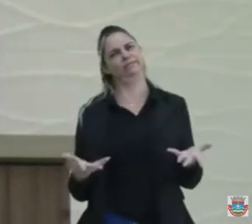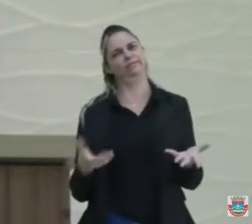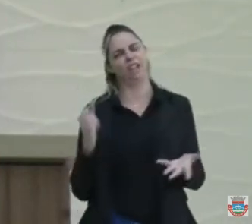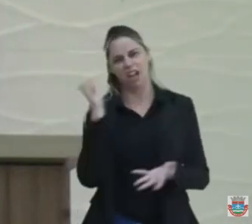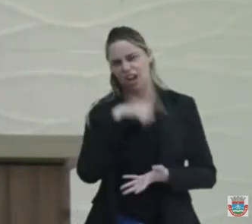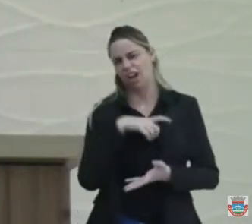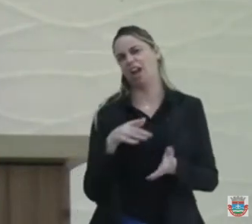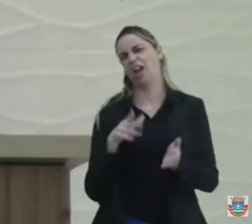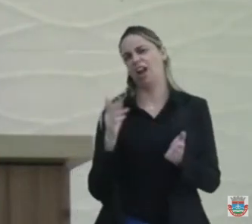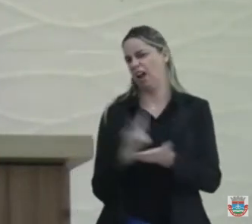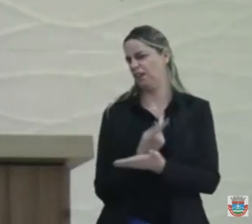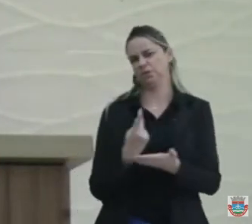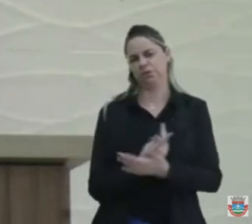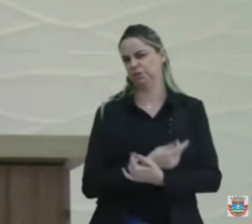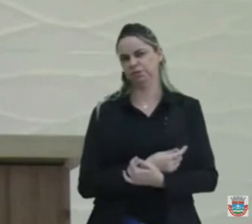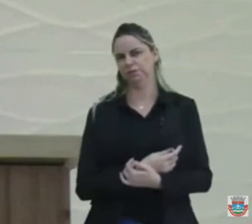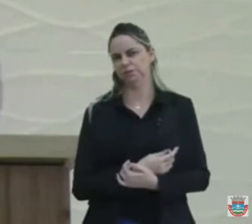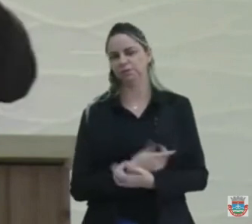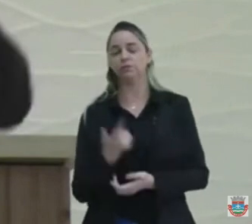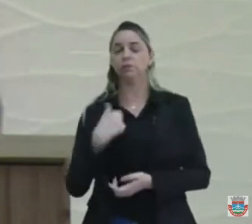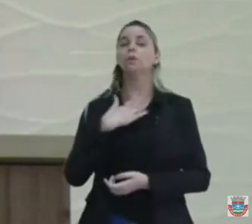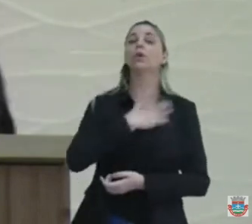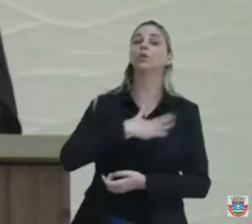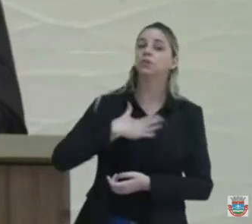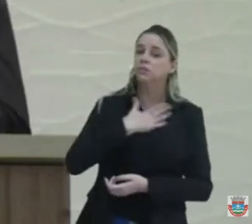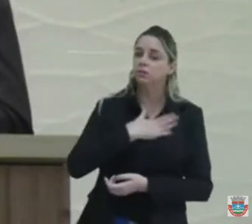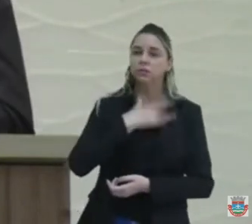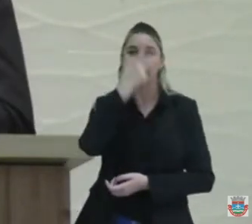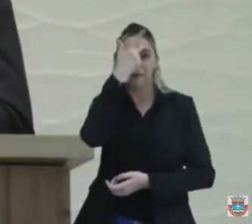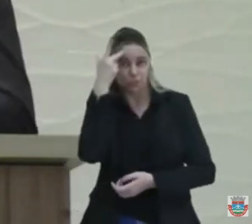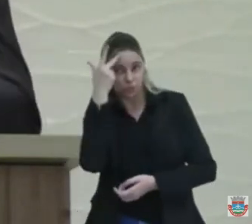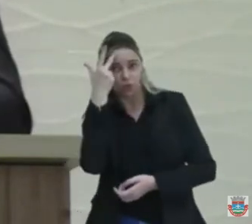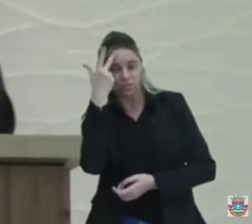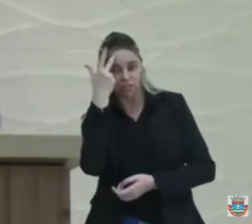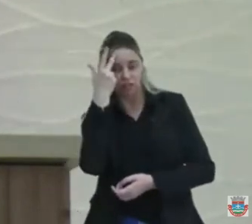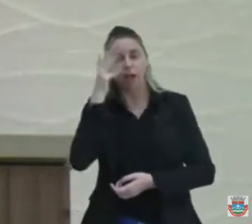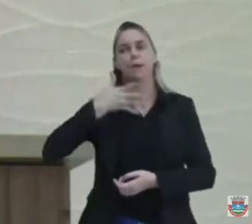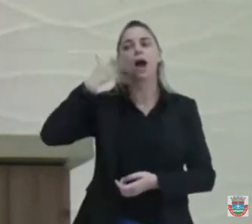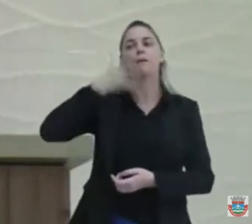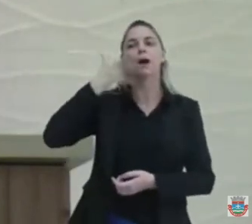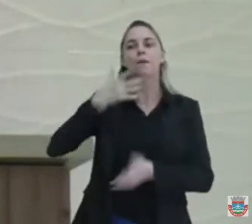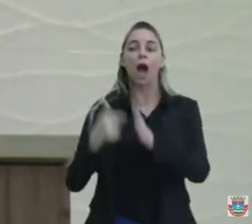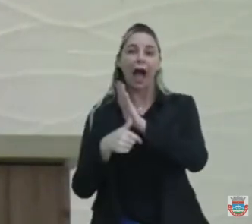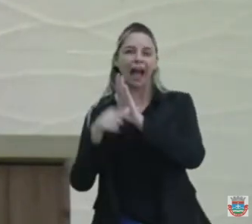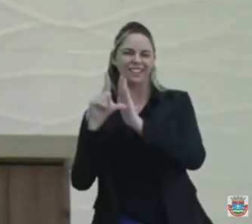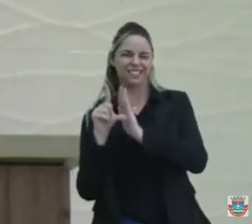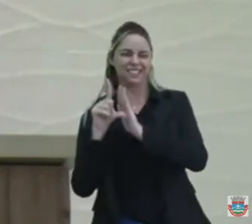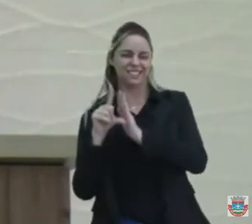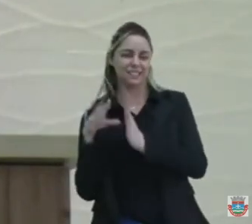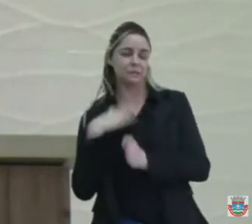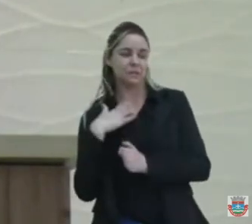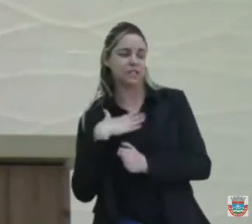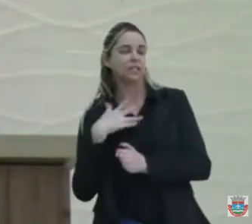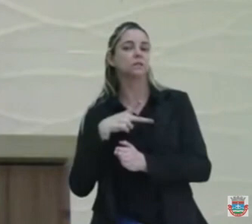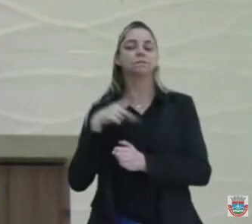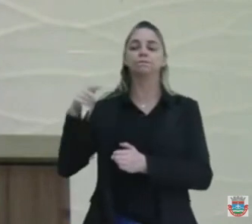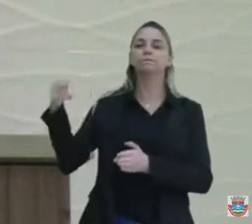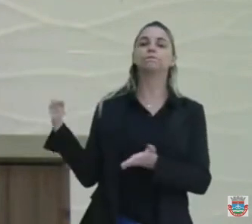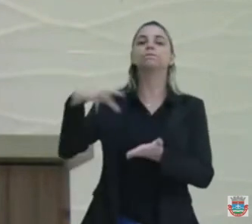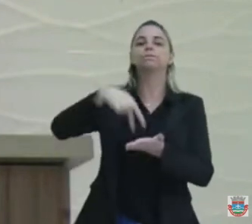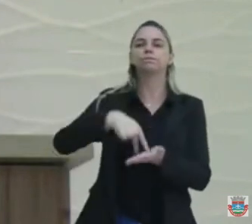Eu gostaria muito que as pessoas que me antecederam chegassem aqui e dissessem: A culpa